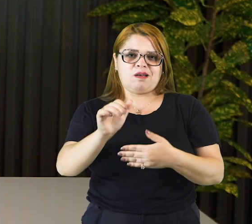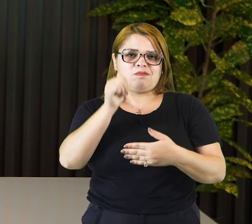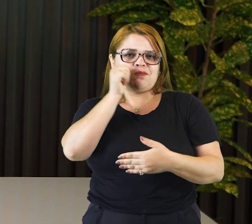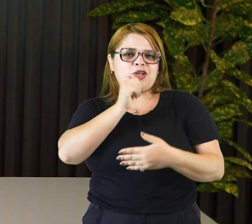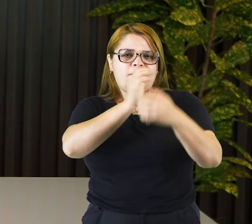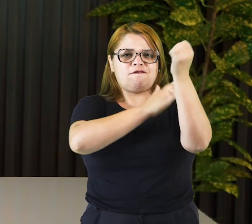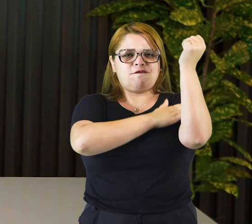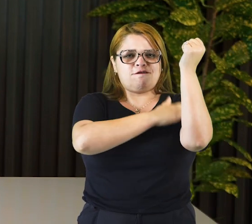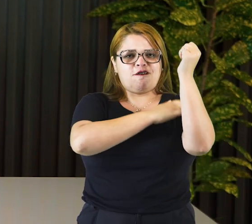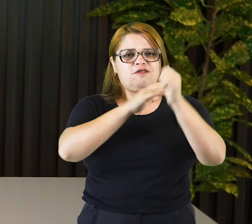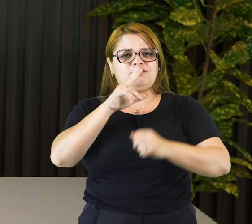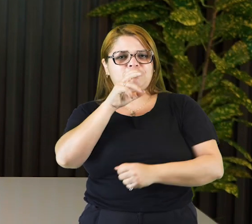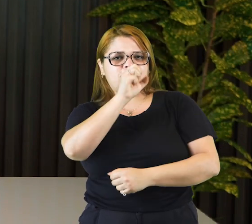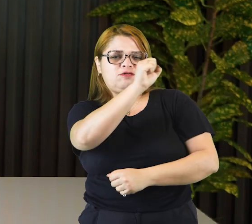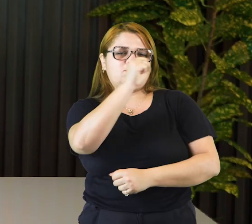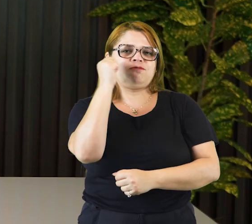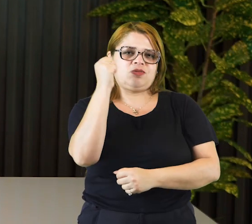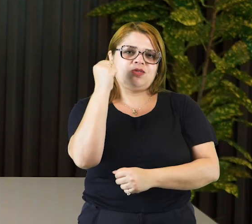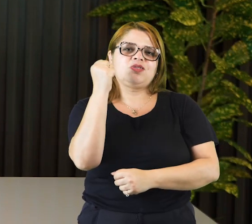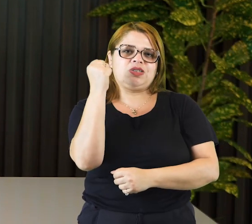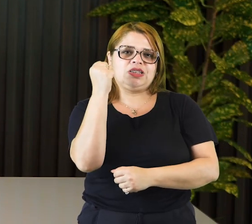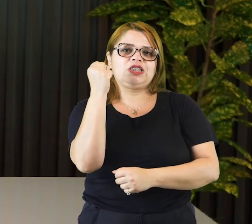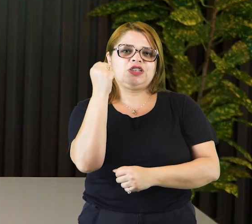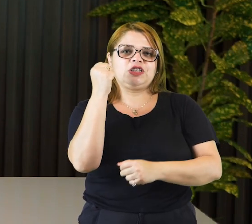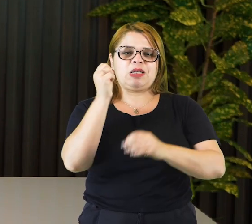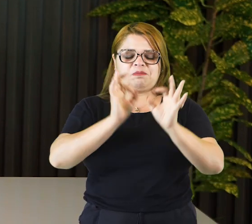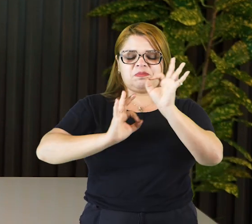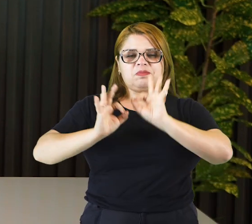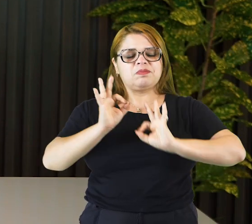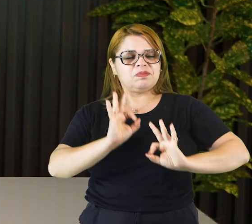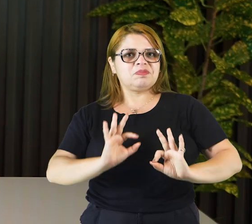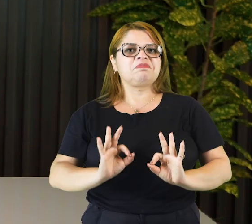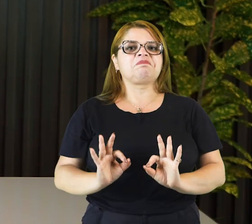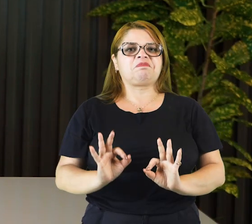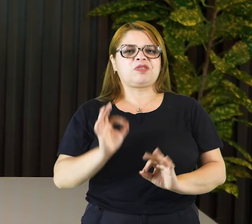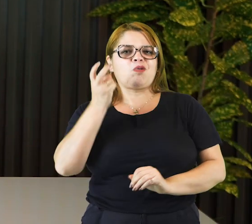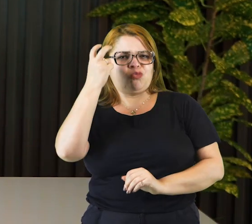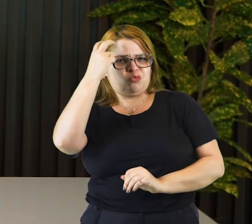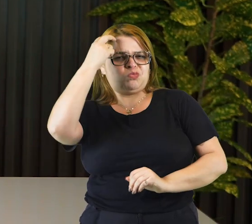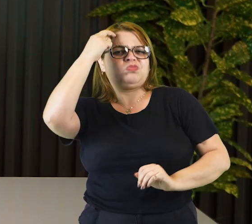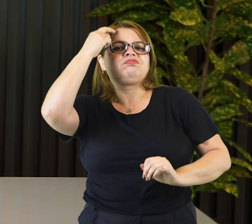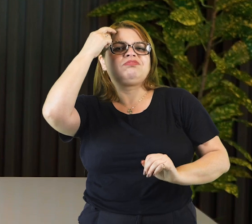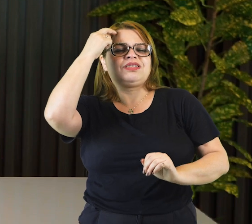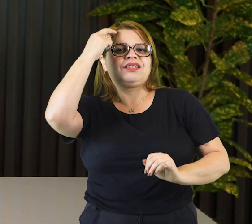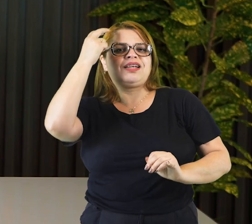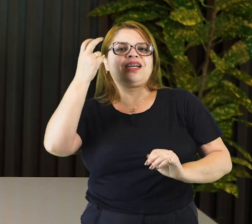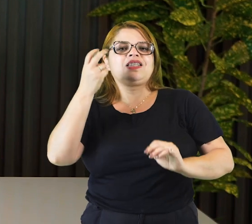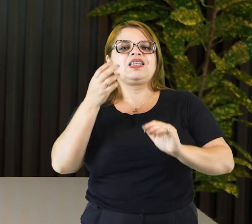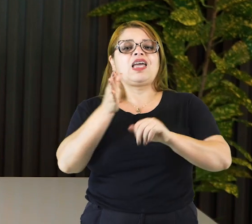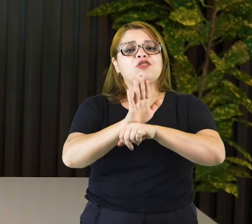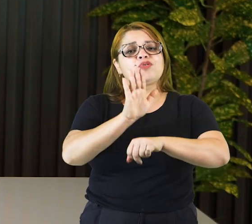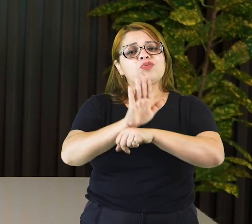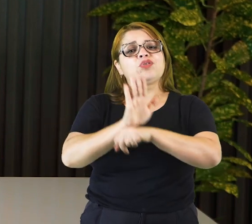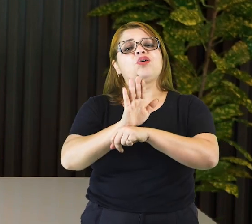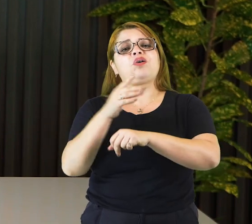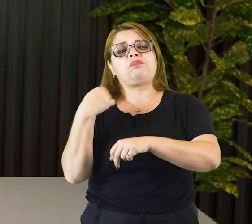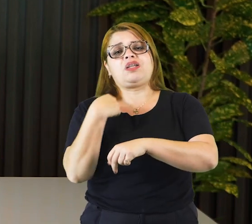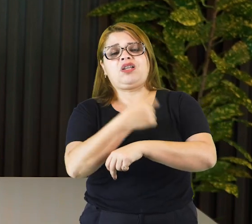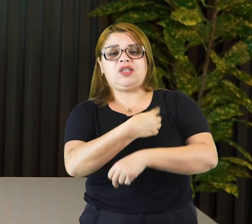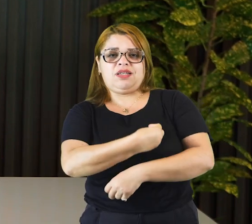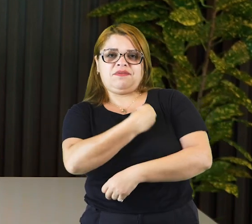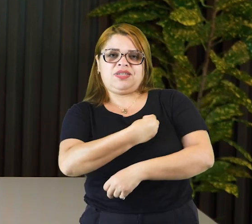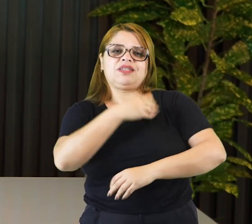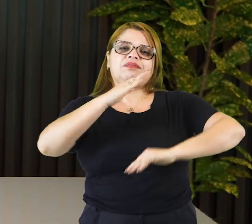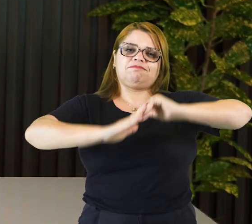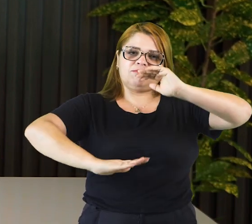mulher forte, guerreira, culta, elegante e que muito contribuiu para as nossas vidas, né, para a nossa